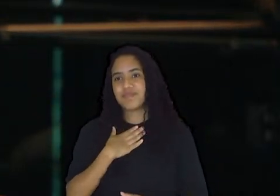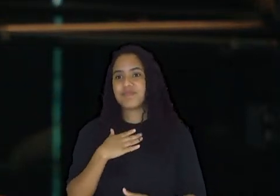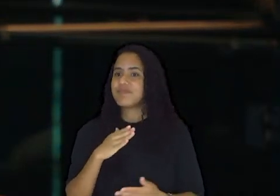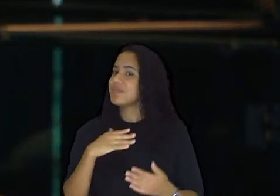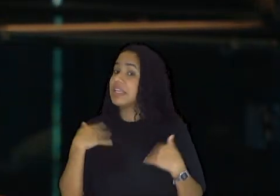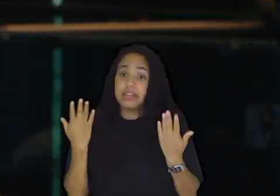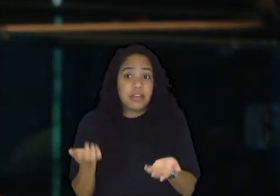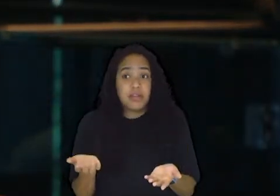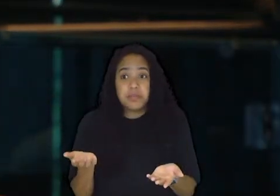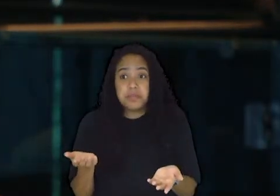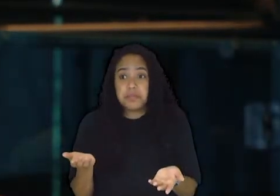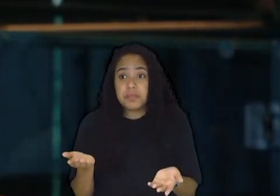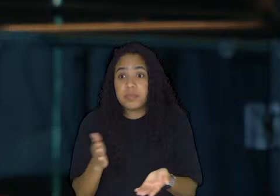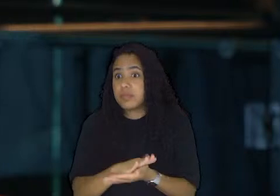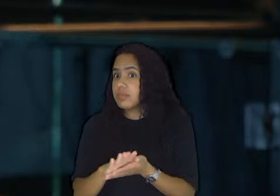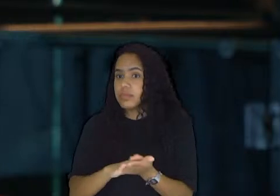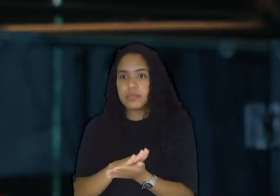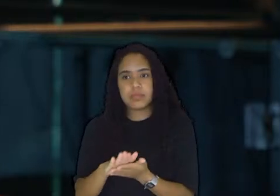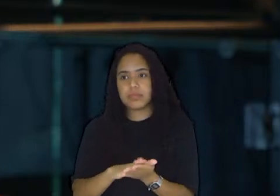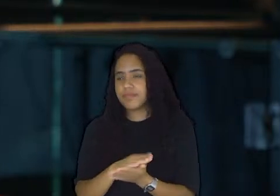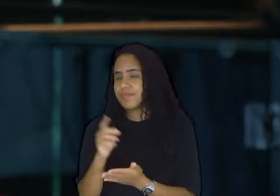Se ele é o meu pastor,